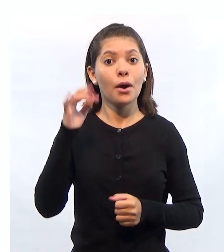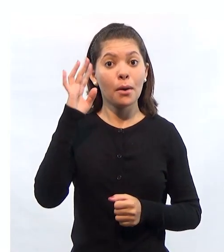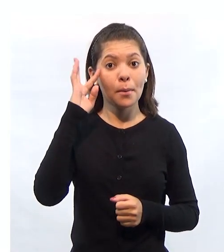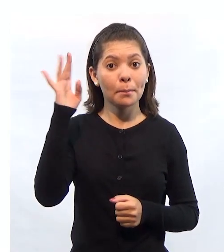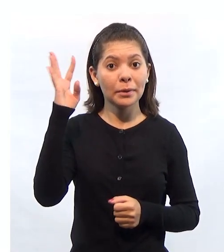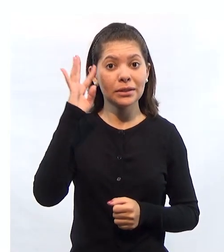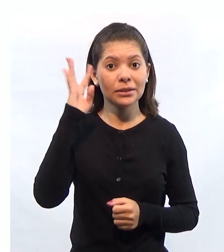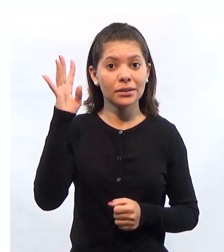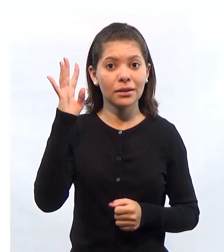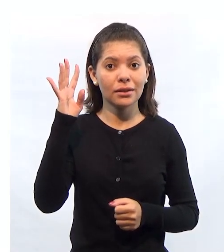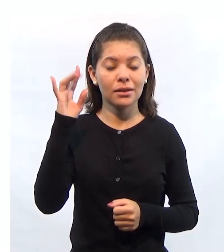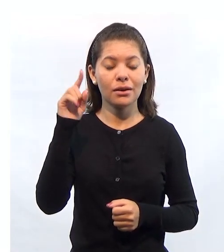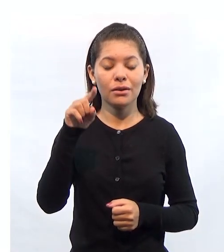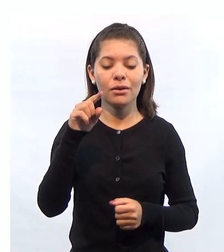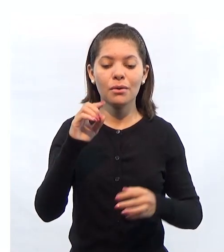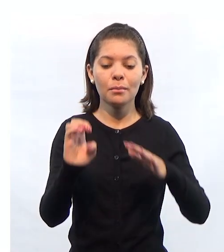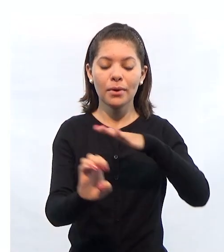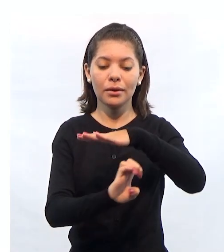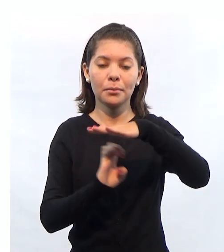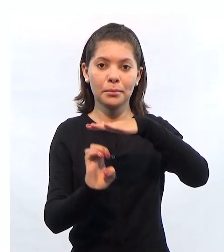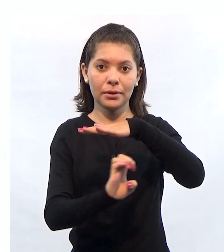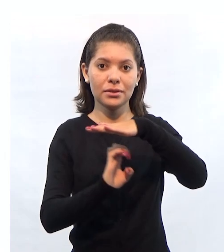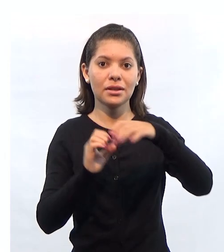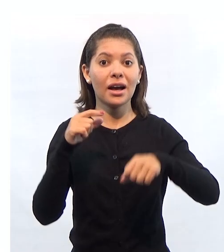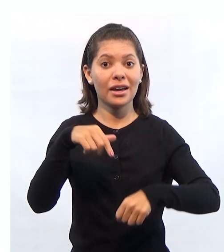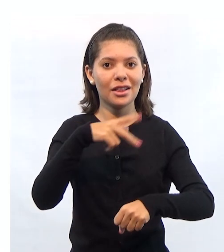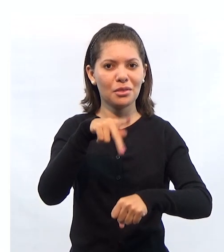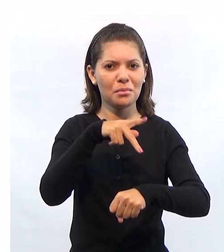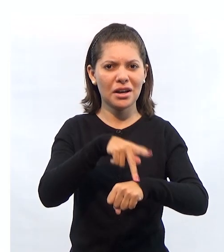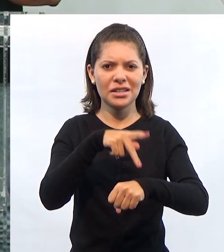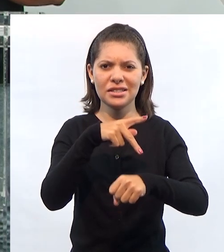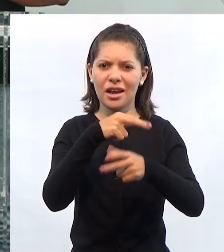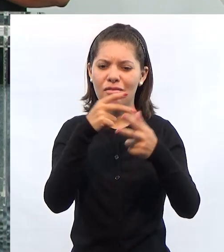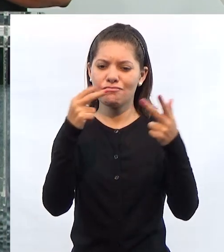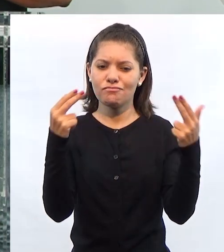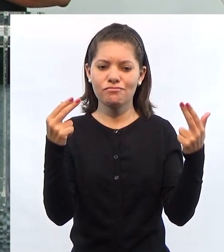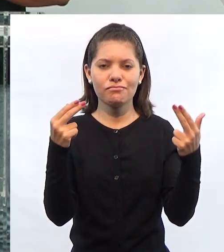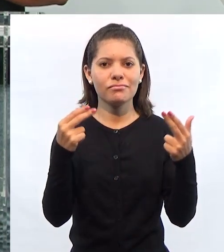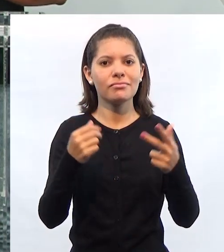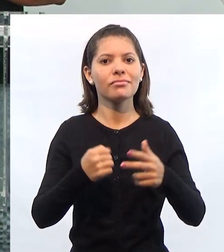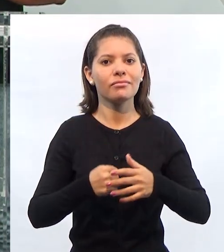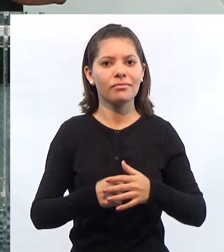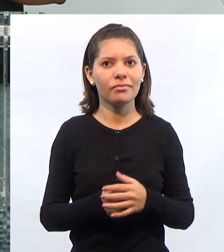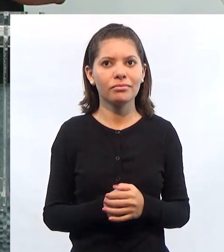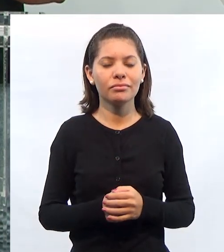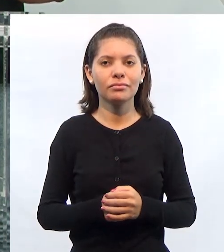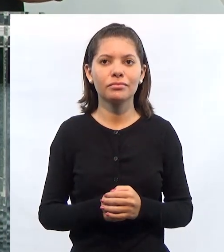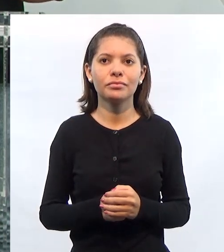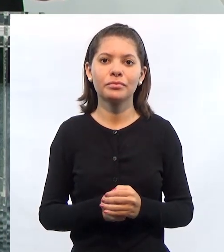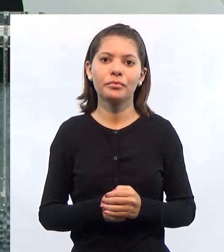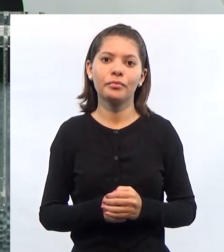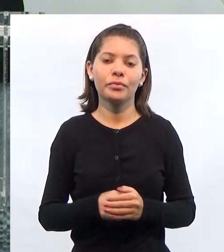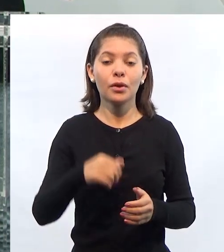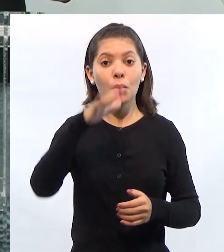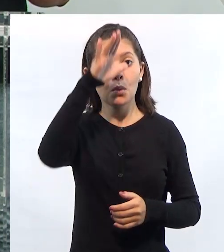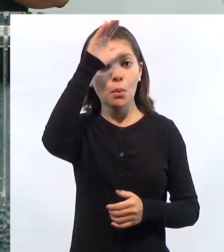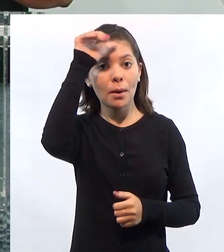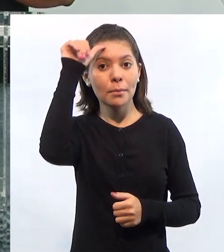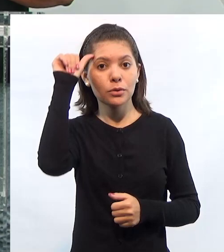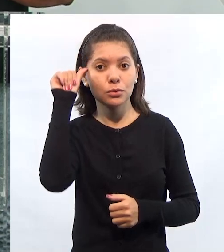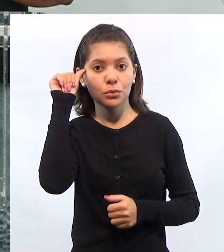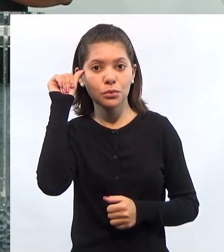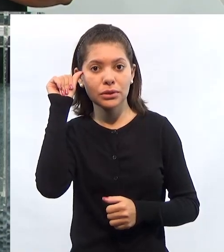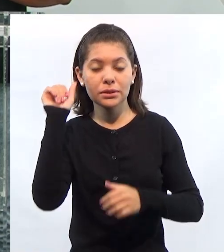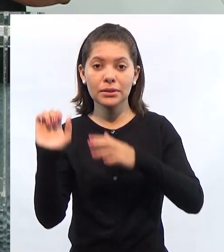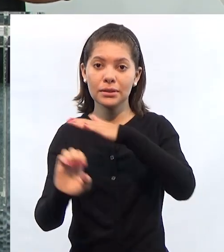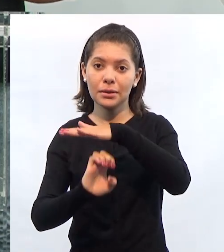Vamos pensar uma empresa, nosso país tem dimensões continentais, uma empresa do